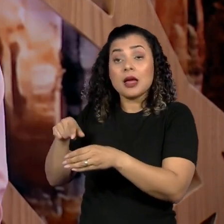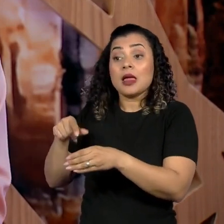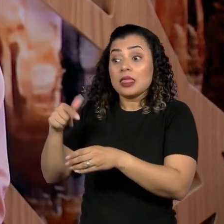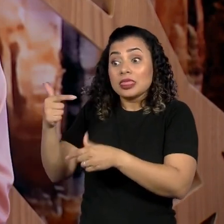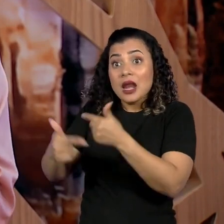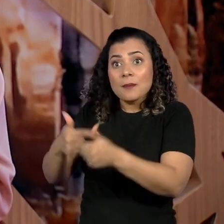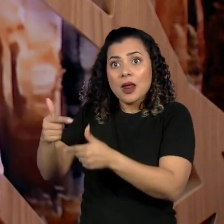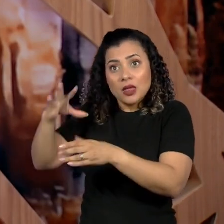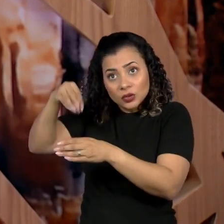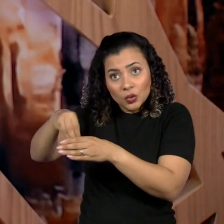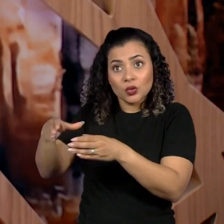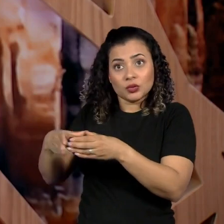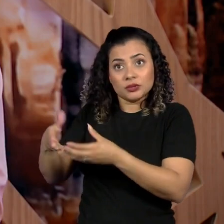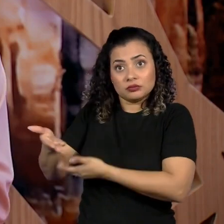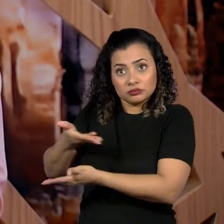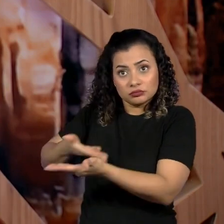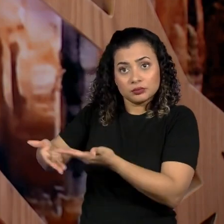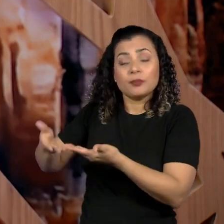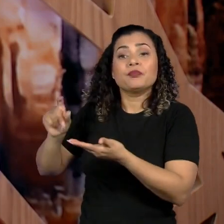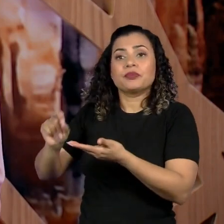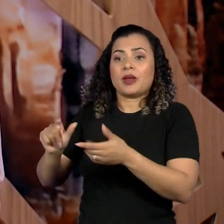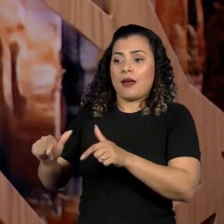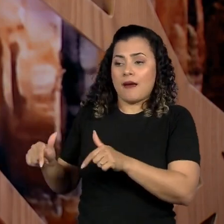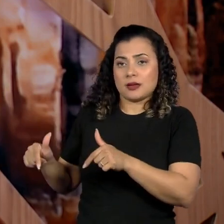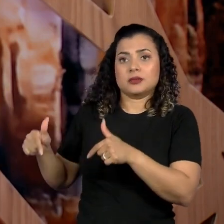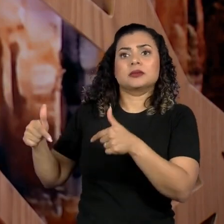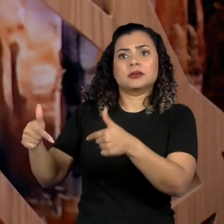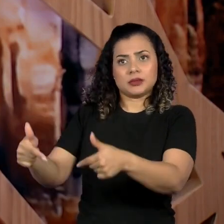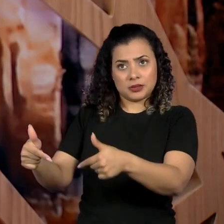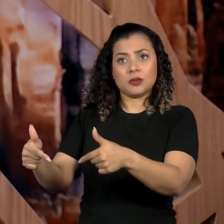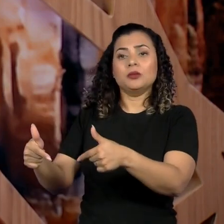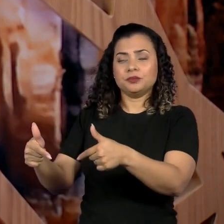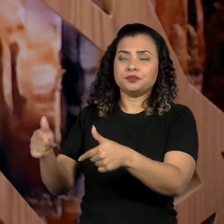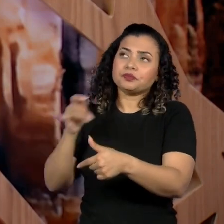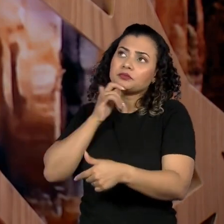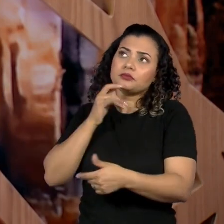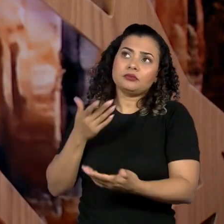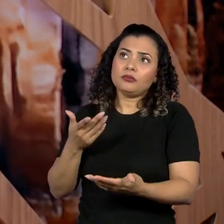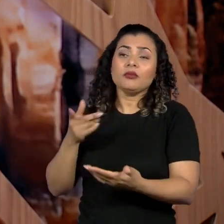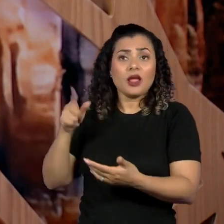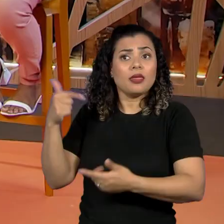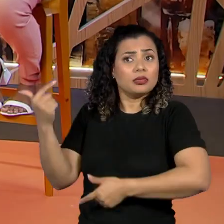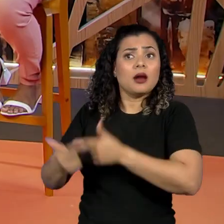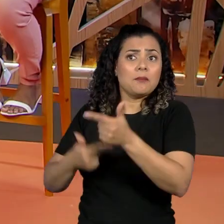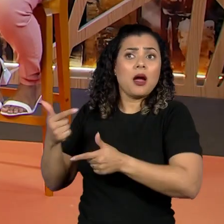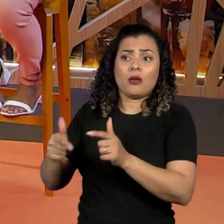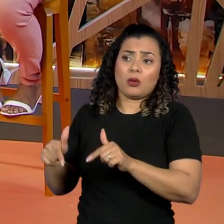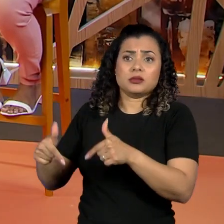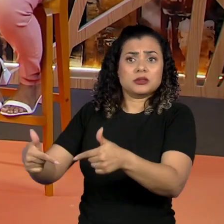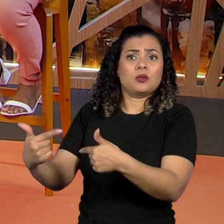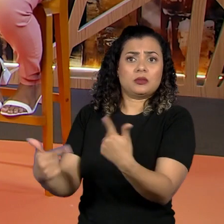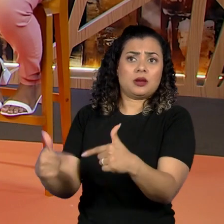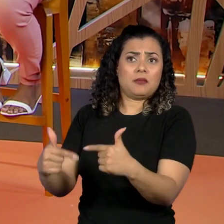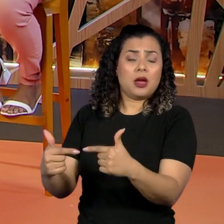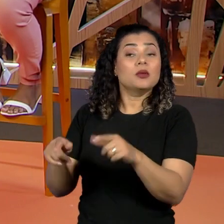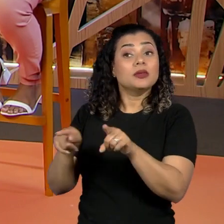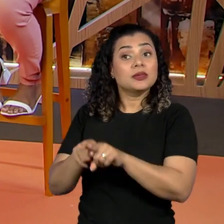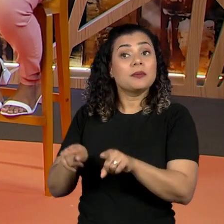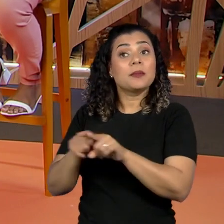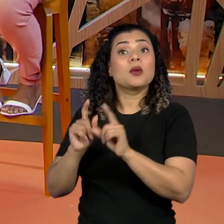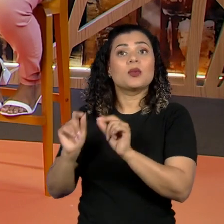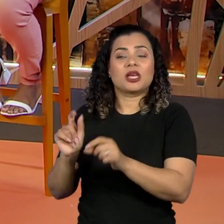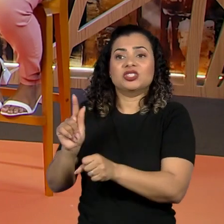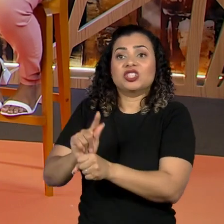trabalhadores, além de executar as tarefas que seriam mesmo de trabalho, eles também executam